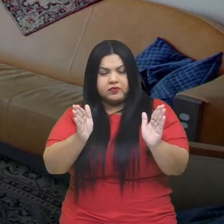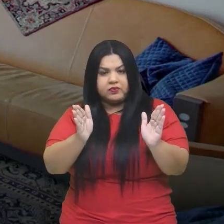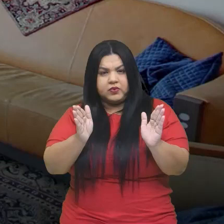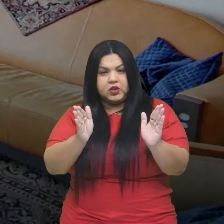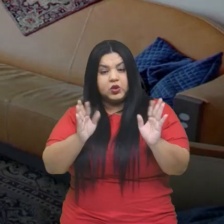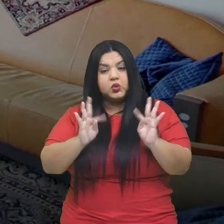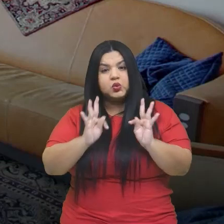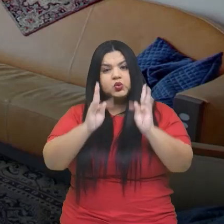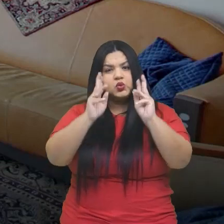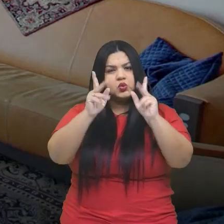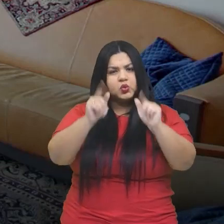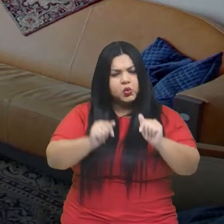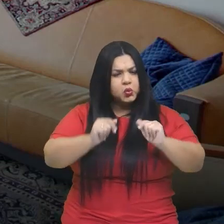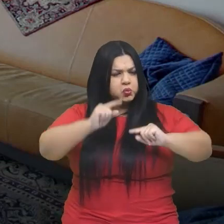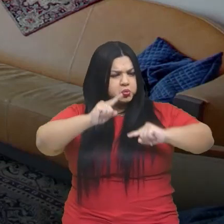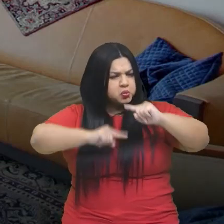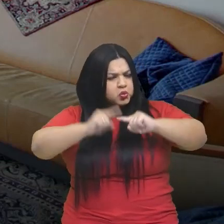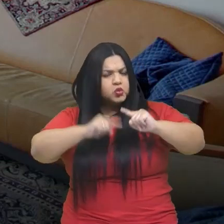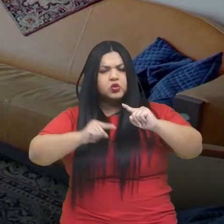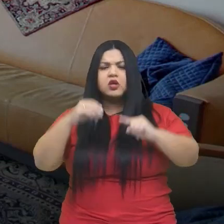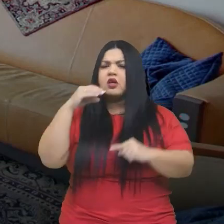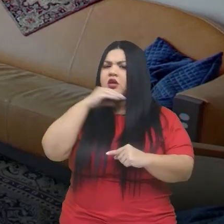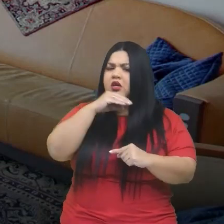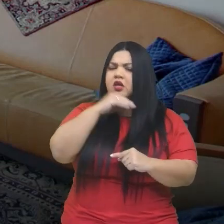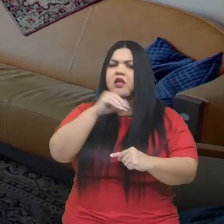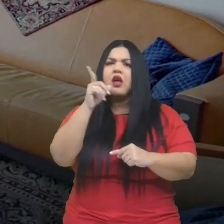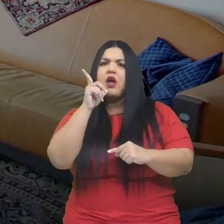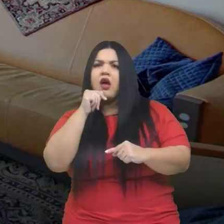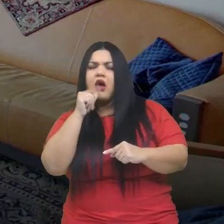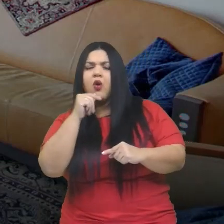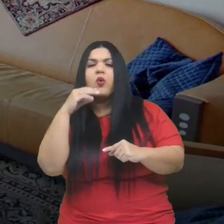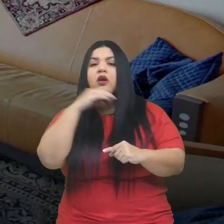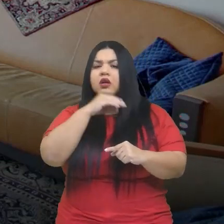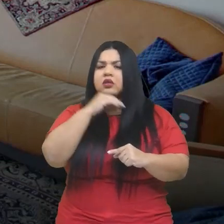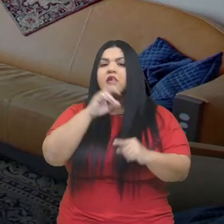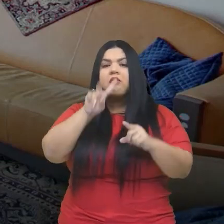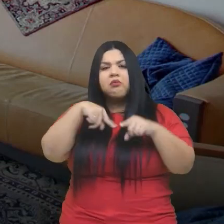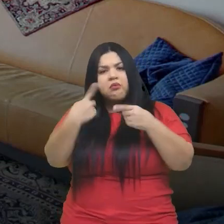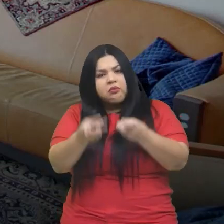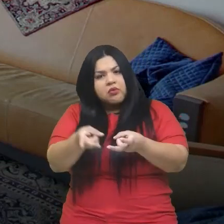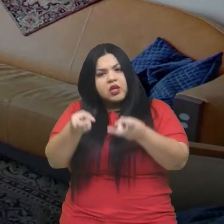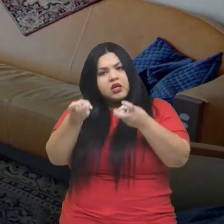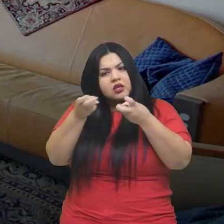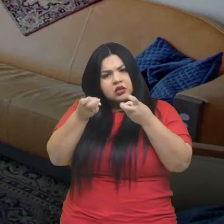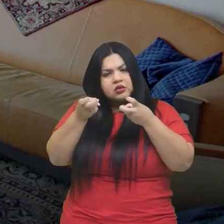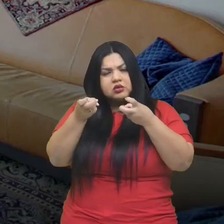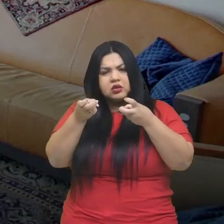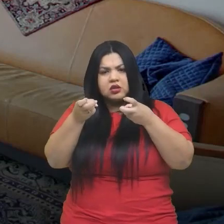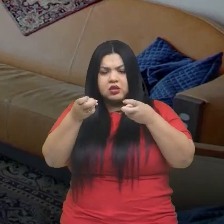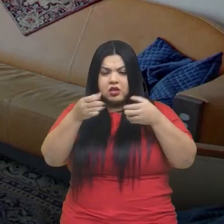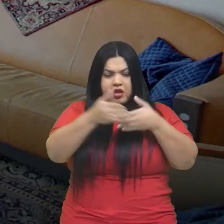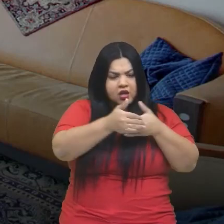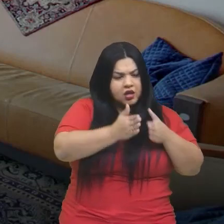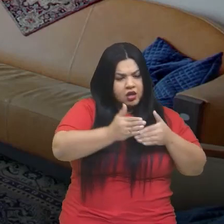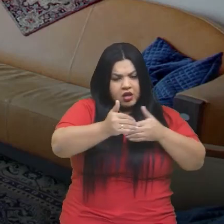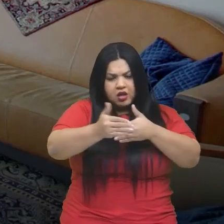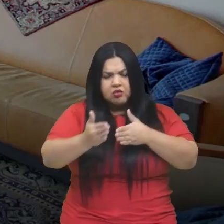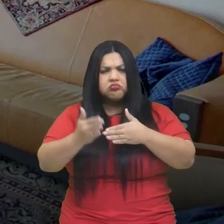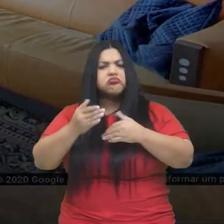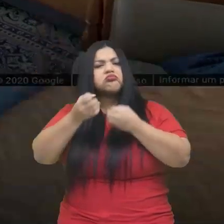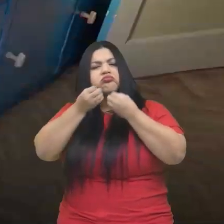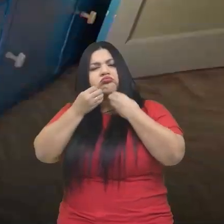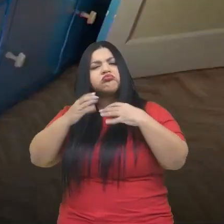todas equipadas com aquecimento, água quente, né? Então a gente percebia ali uns cômodos relativamente confortáveis, né,